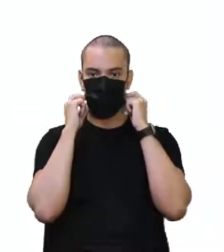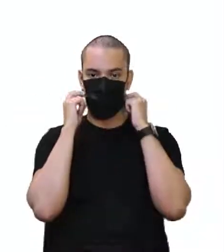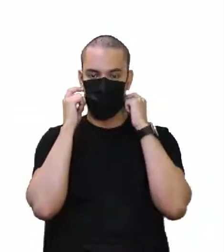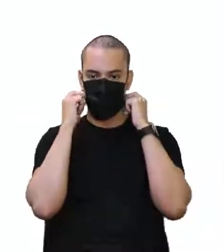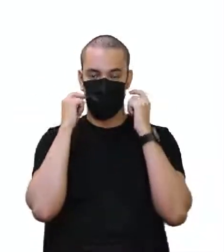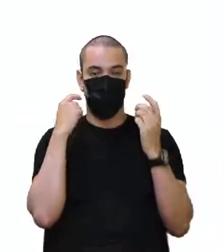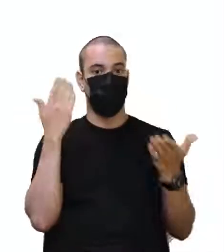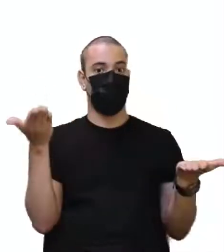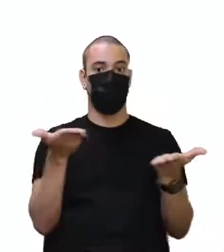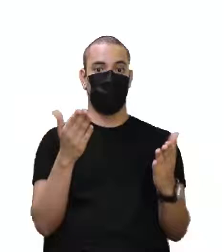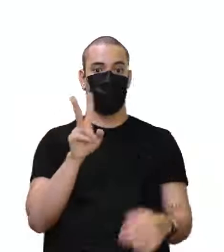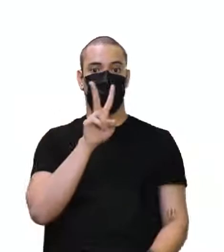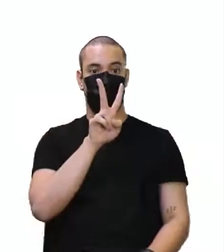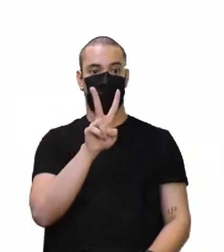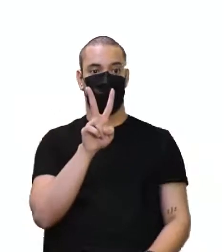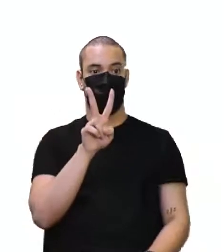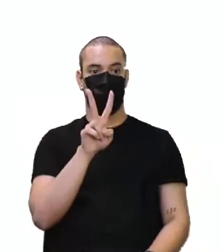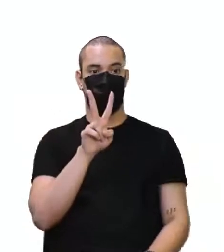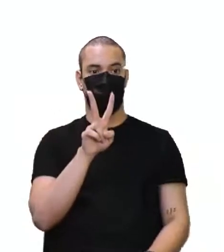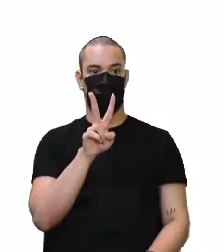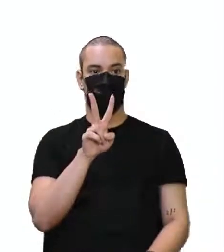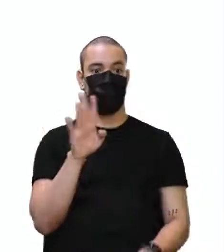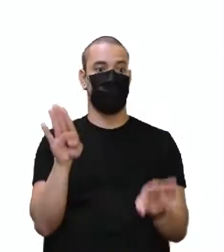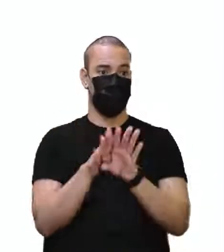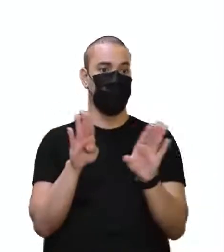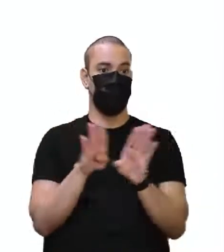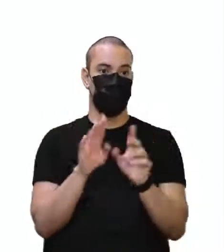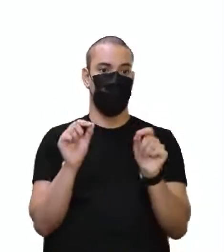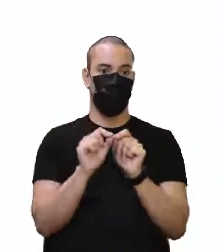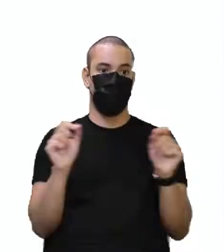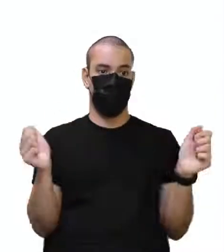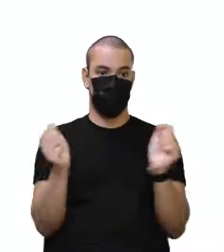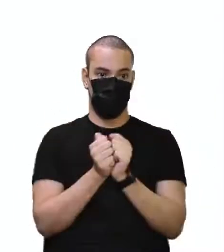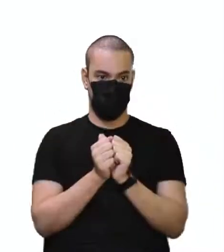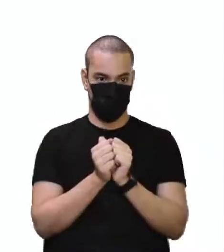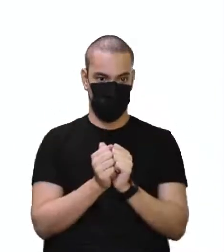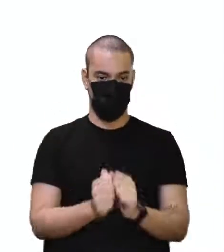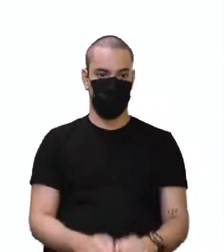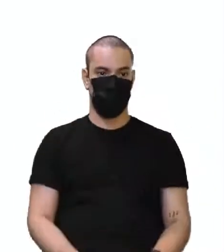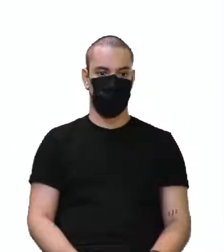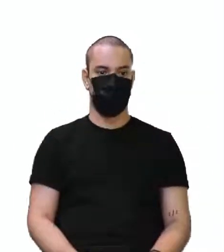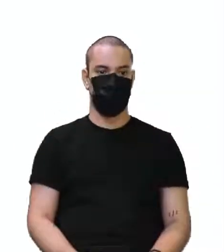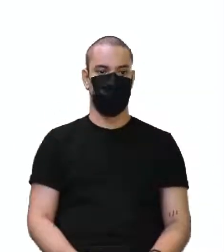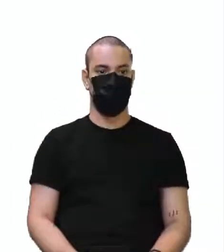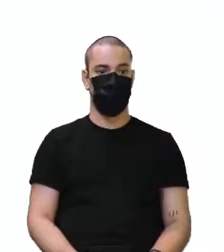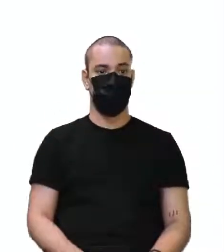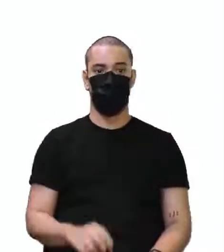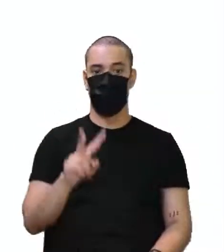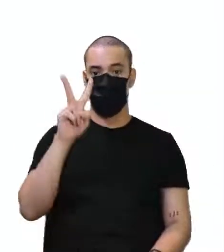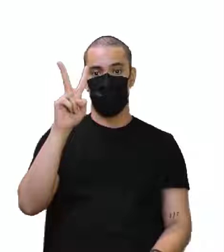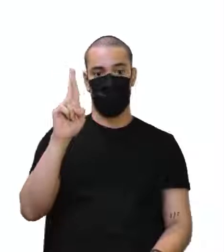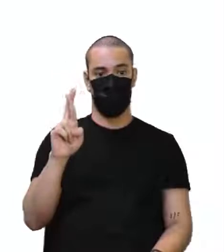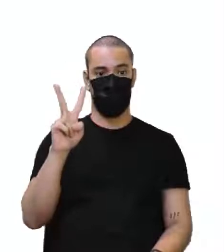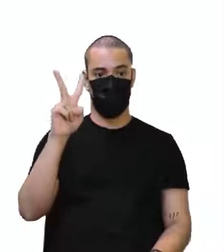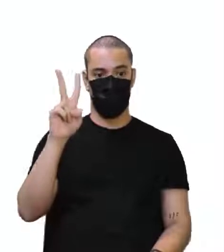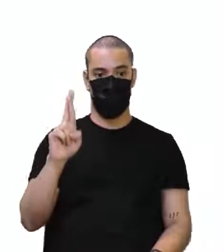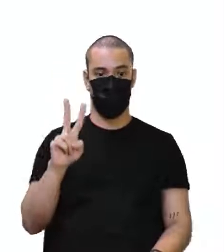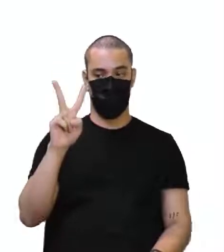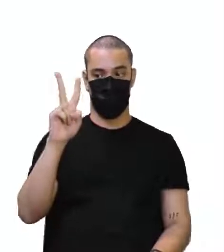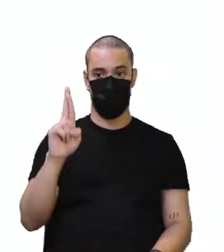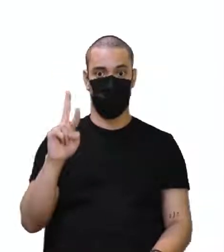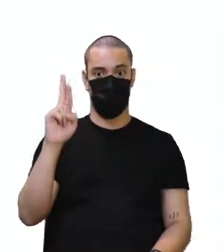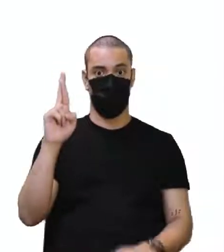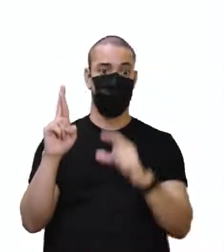indivíduo, Vzão, Vzão, Rzinho, Rzinho. Também vai ser os gametas possíveis para ele formar, é só esse tipo.